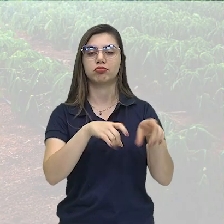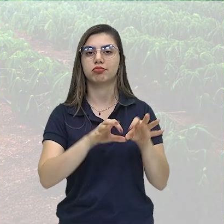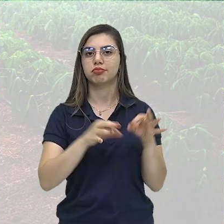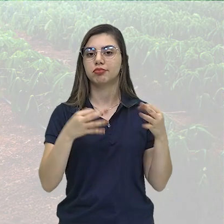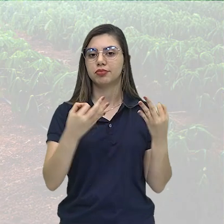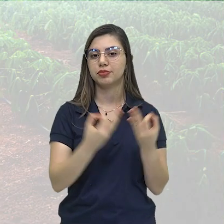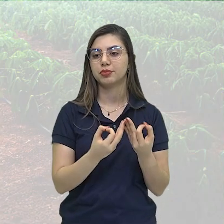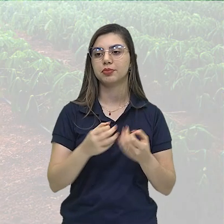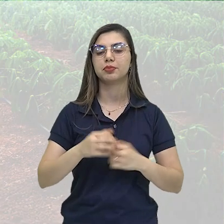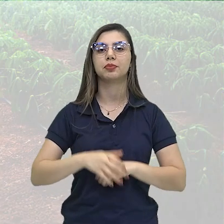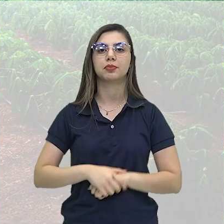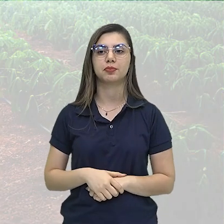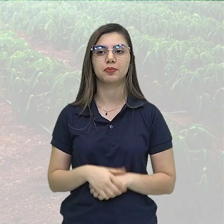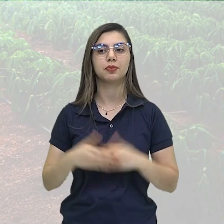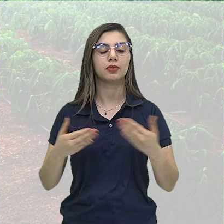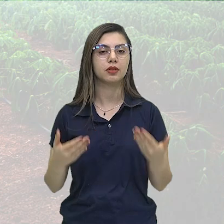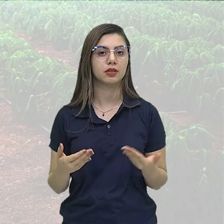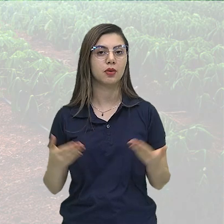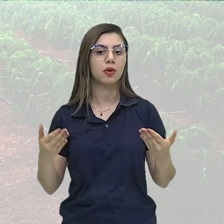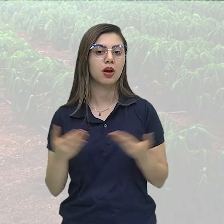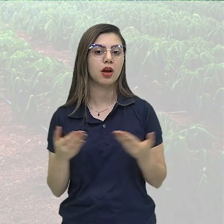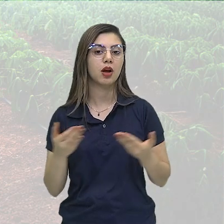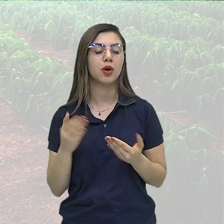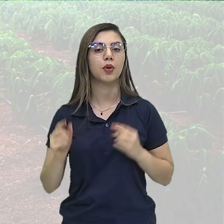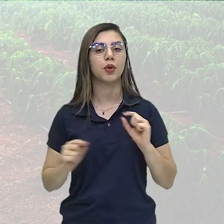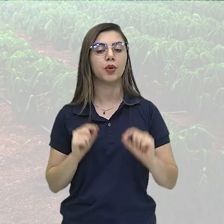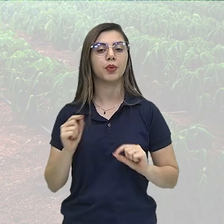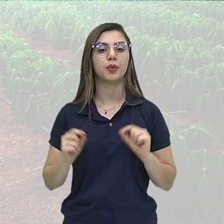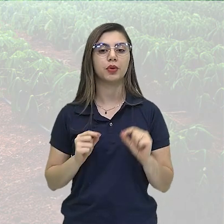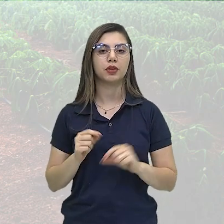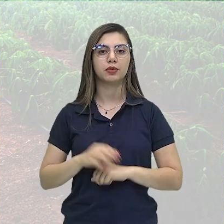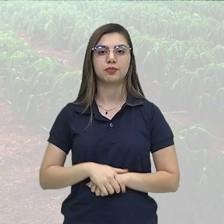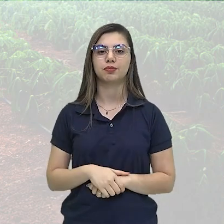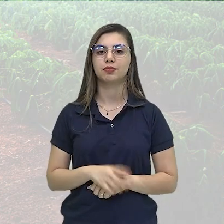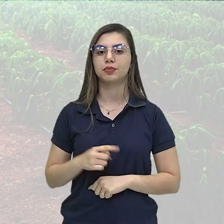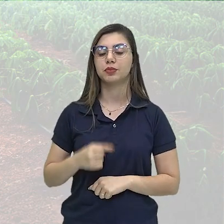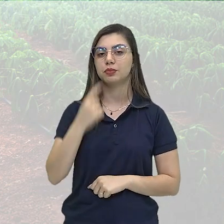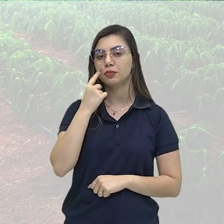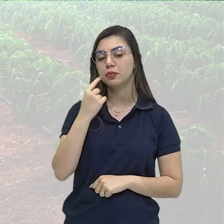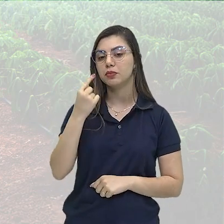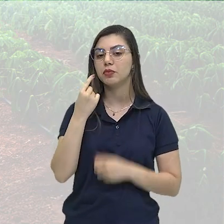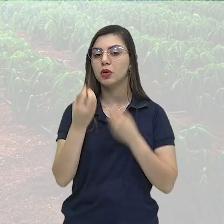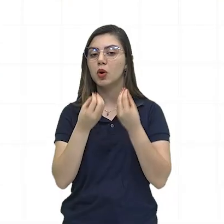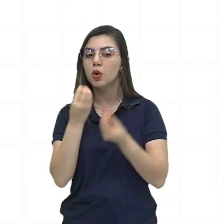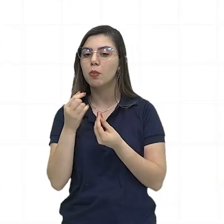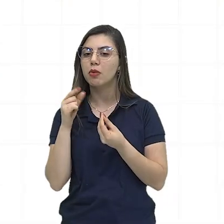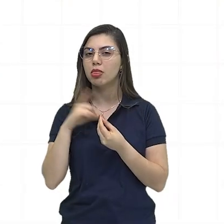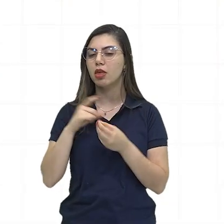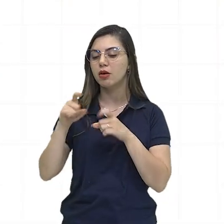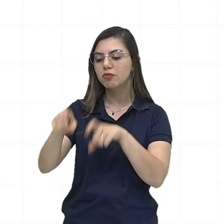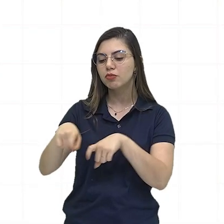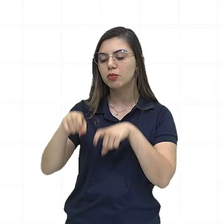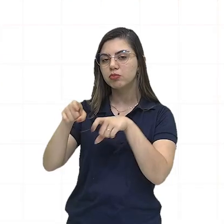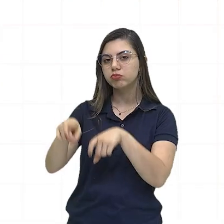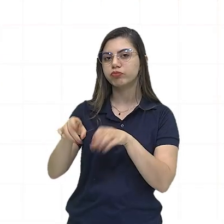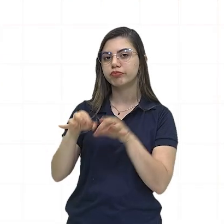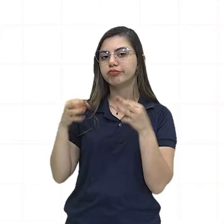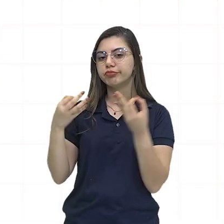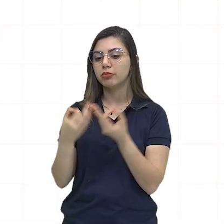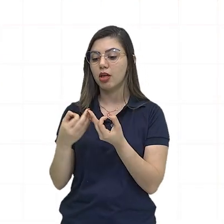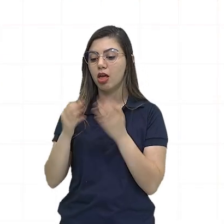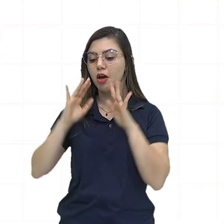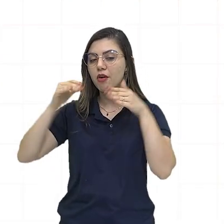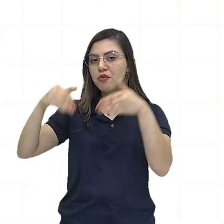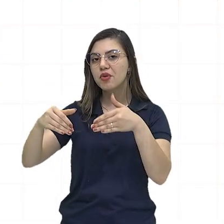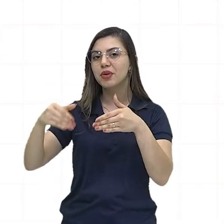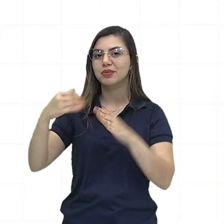familiar, e agora a gente volta aqui para a agricultura familiar na Amazônia. Então, vamos